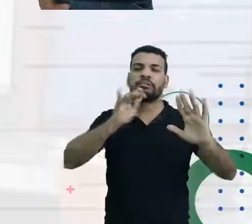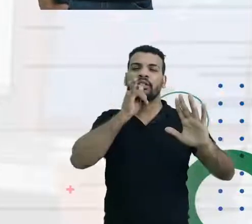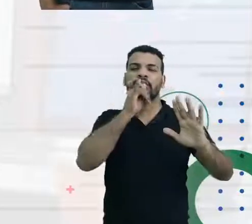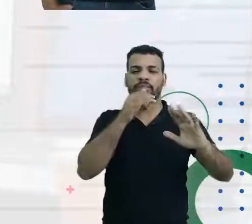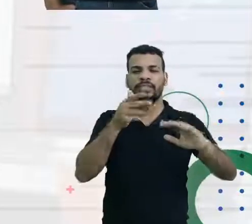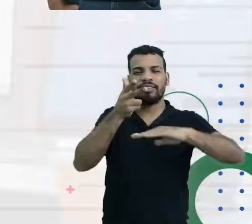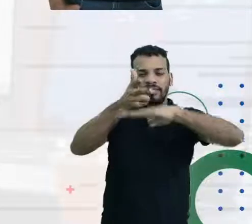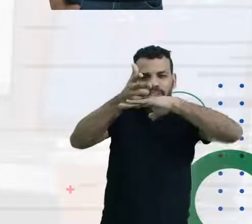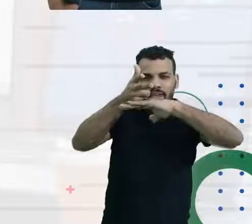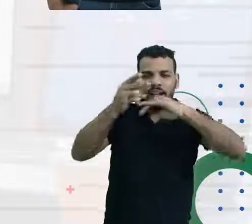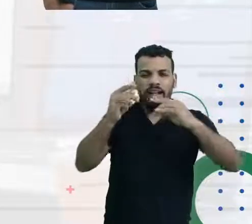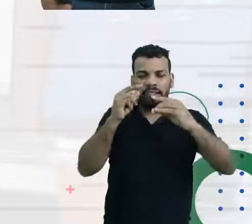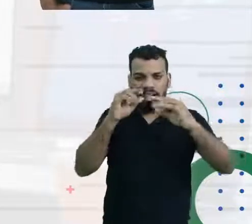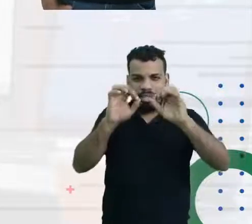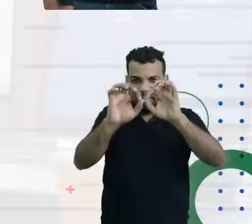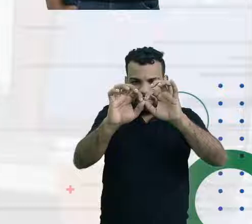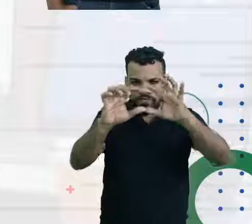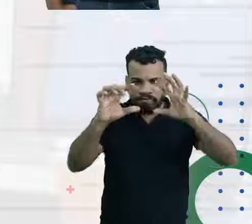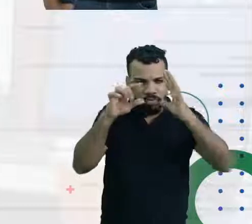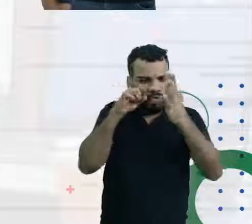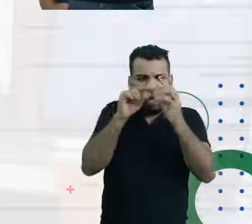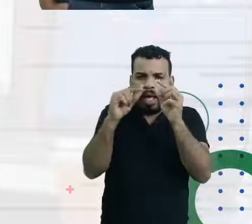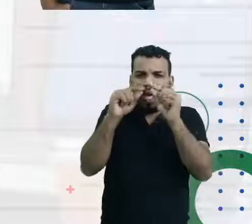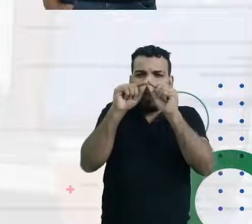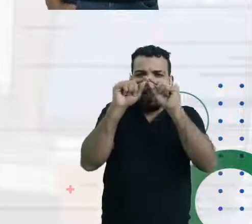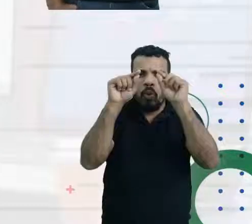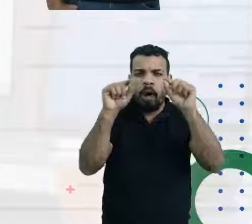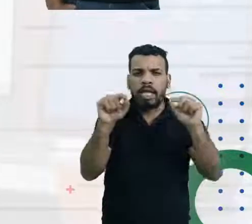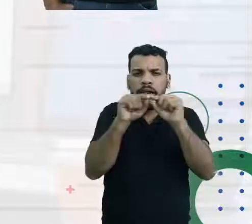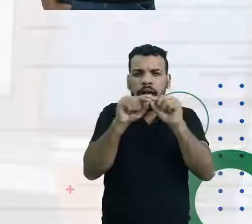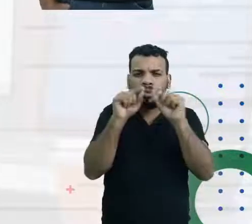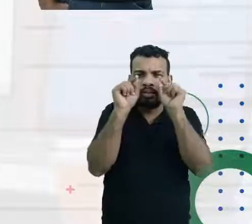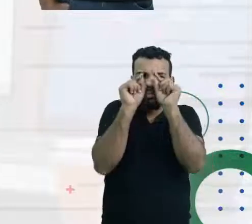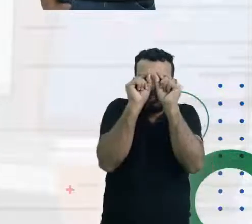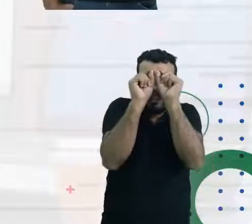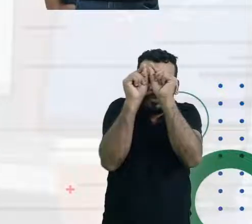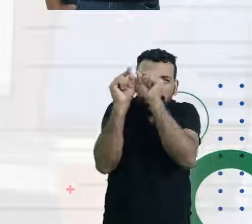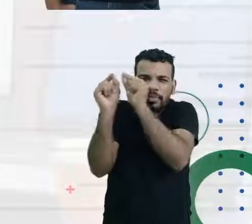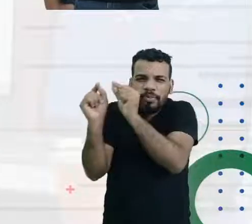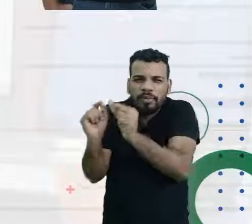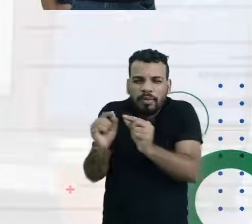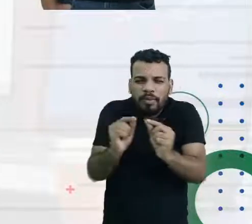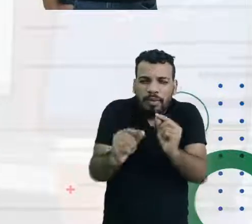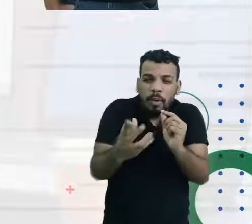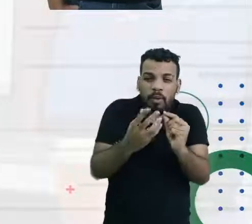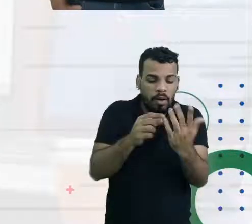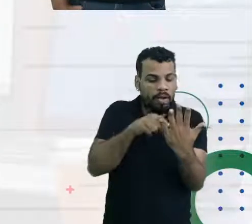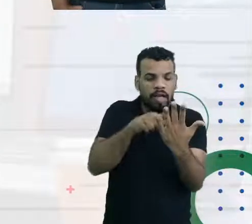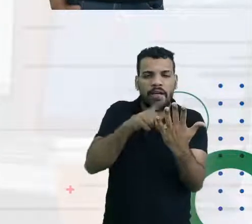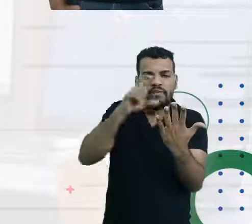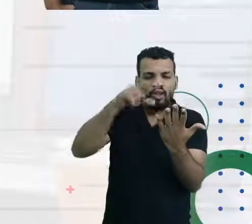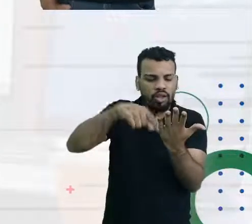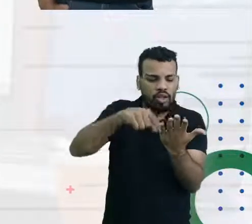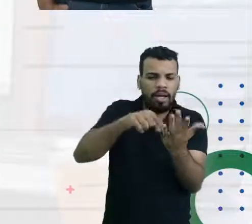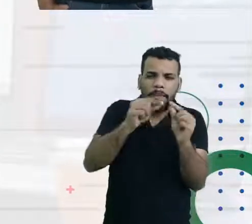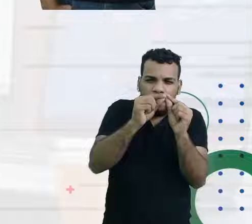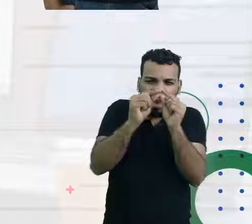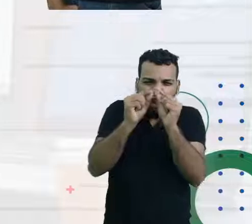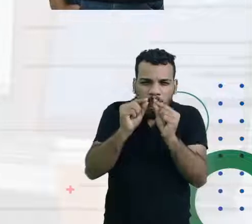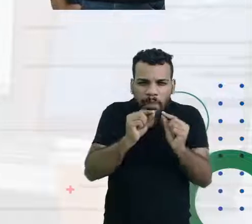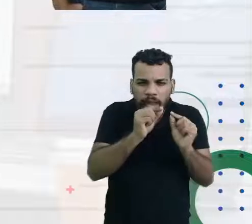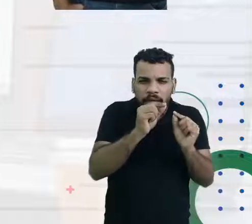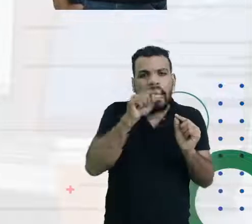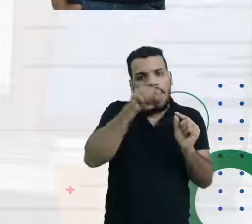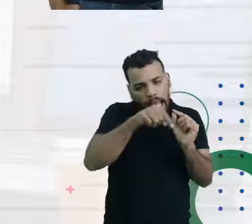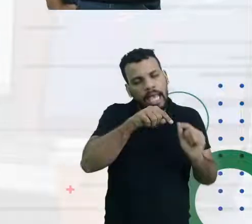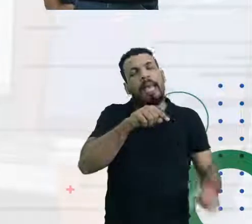aqueles quadradinhos que a gente consegue enxergar nos games antigos, né? E o pixel art é justamente todas